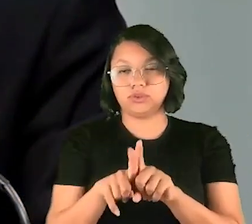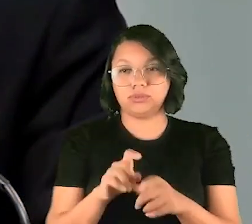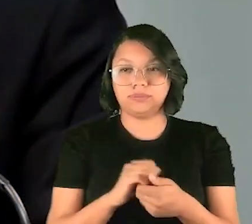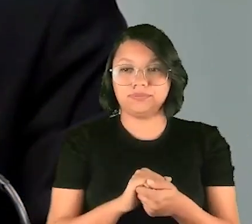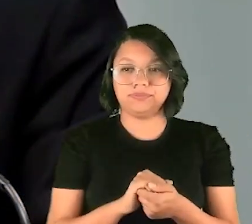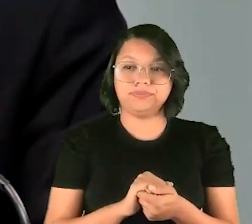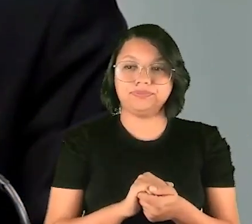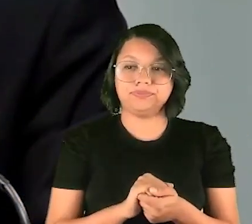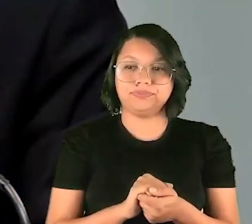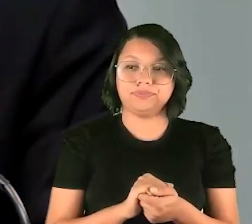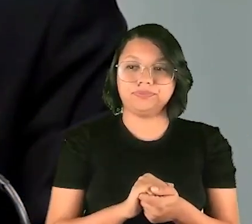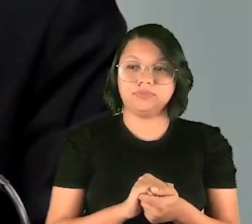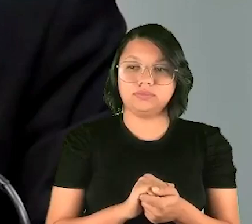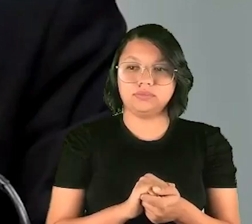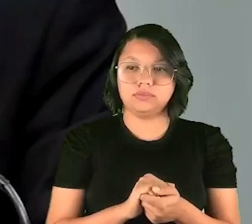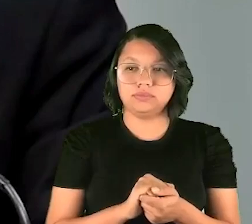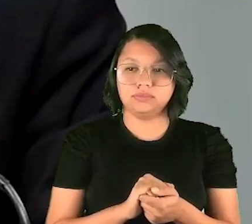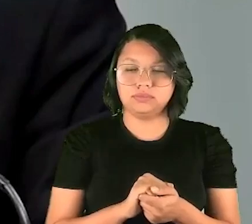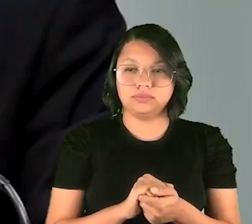também.